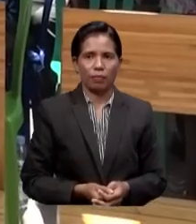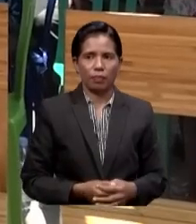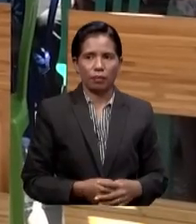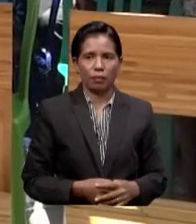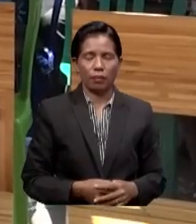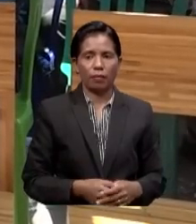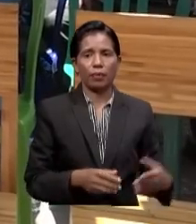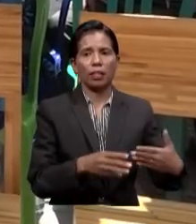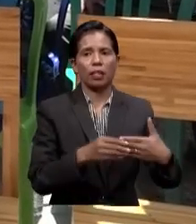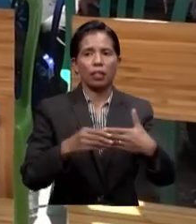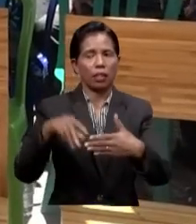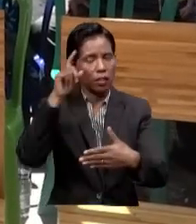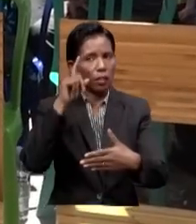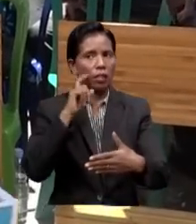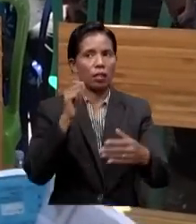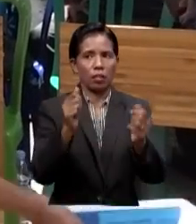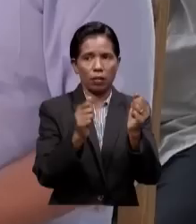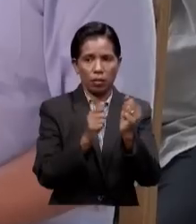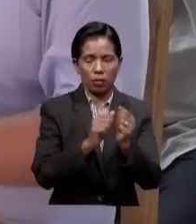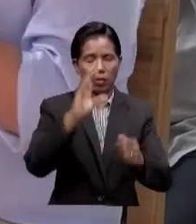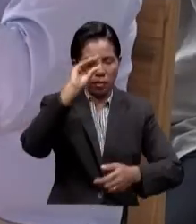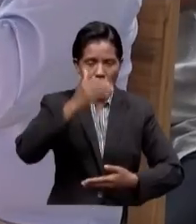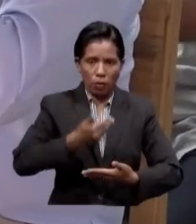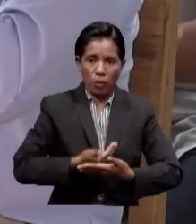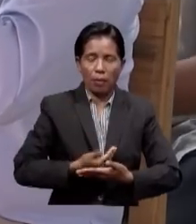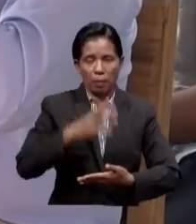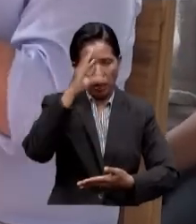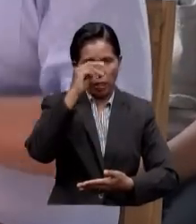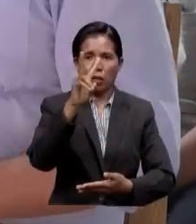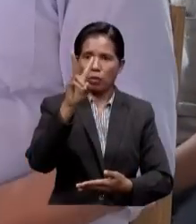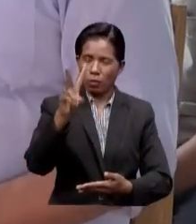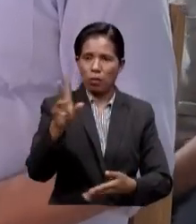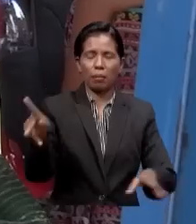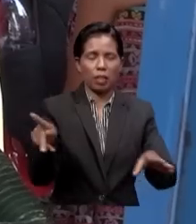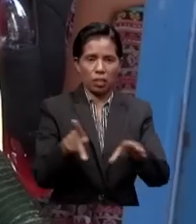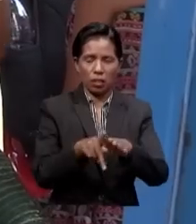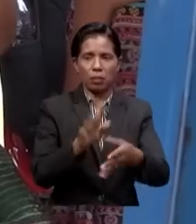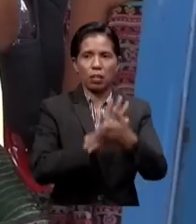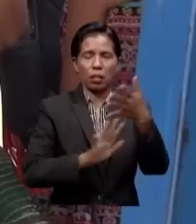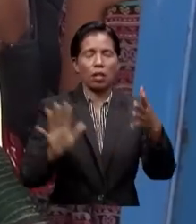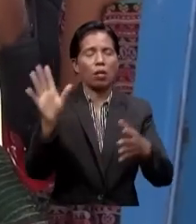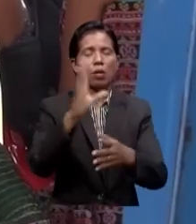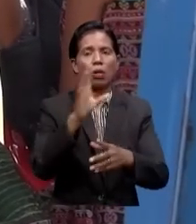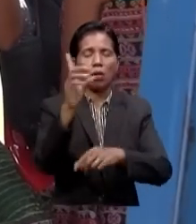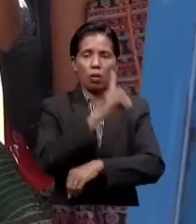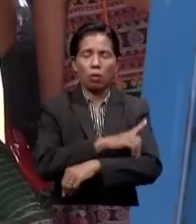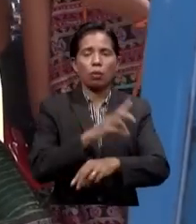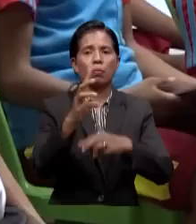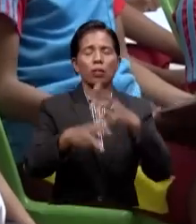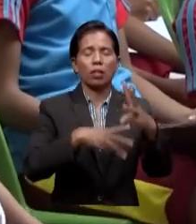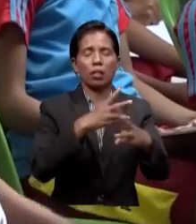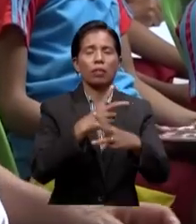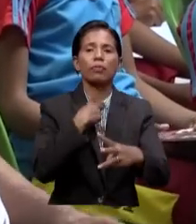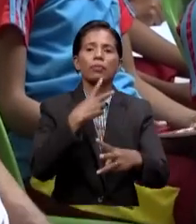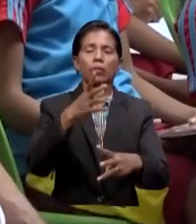Líder nacional Kairal Sanusmau acompanha o sino ang manena ingrua, participa celebração lora mundial liang inan, neve realiza e a